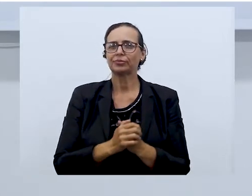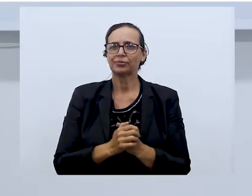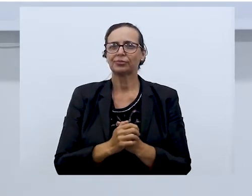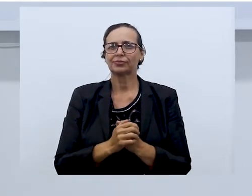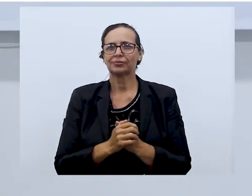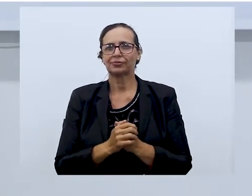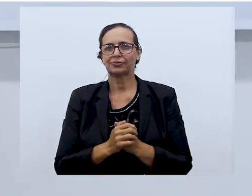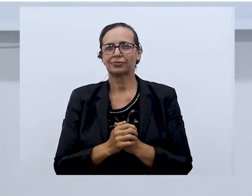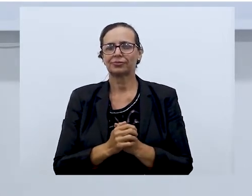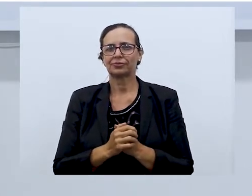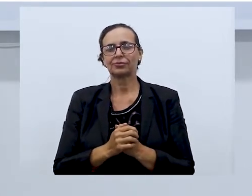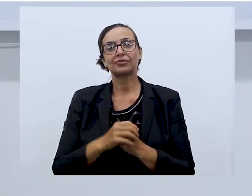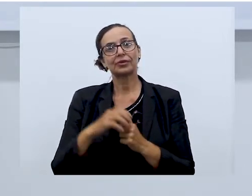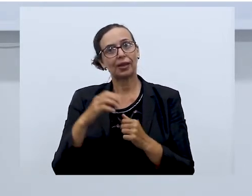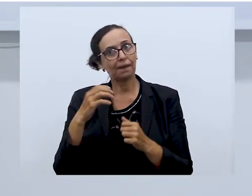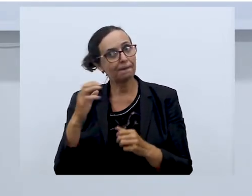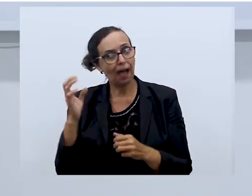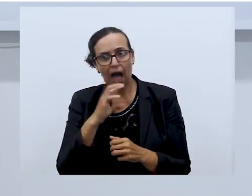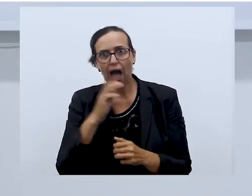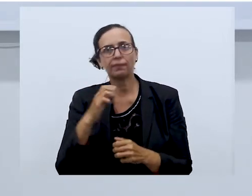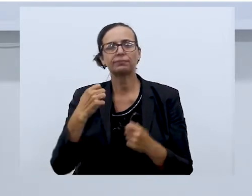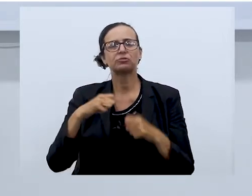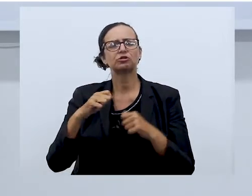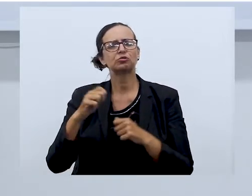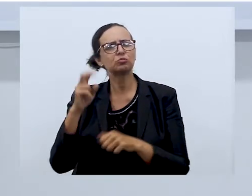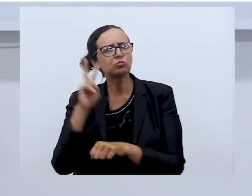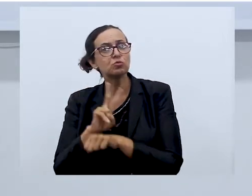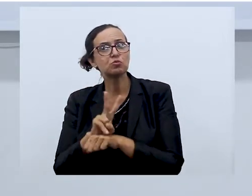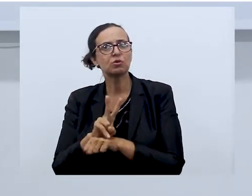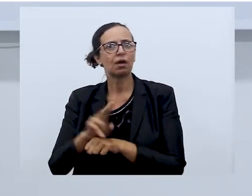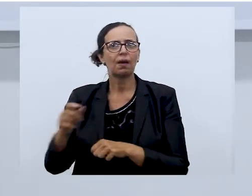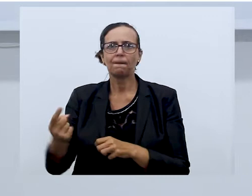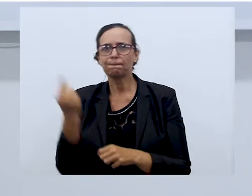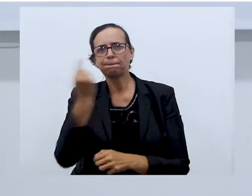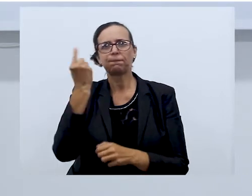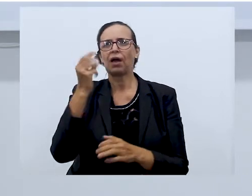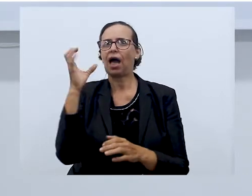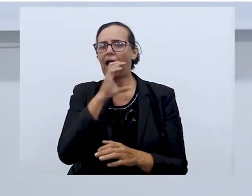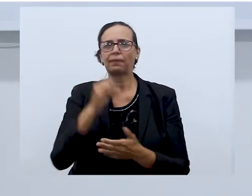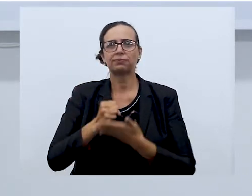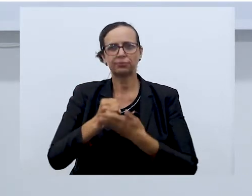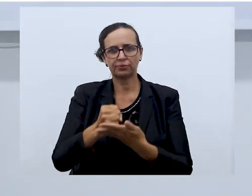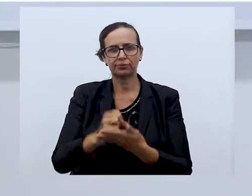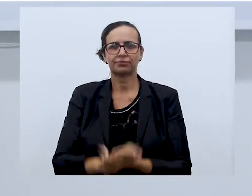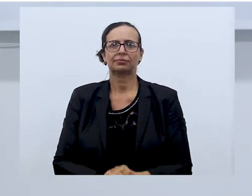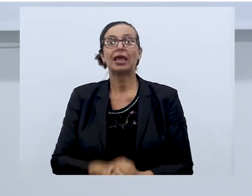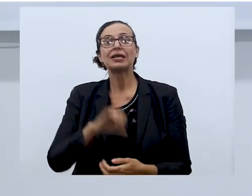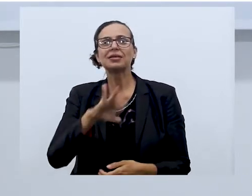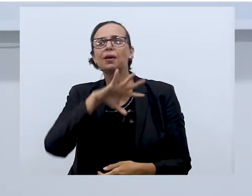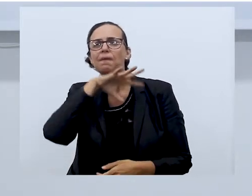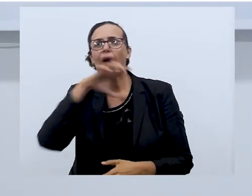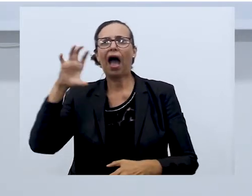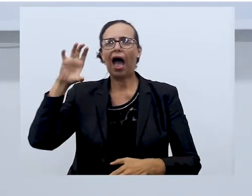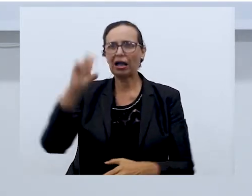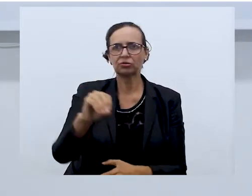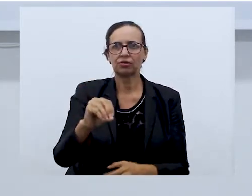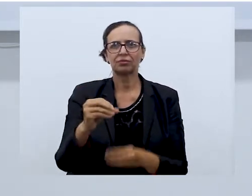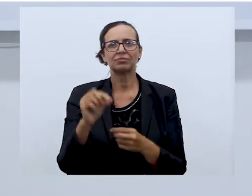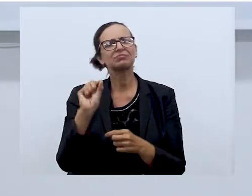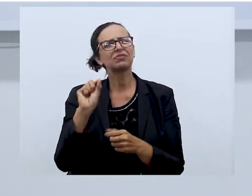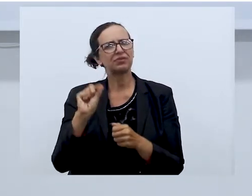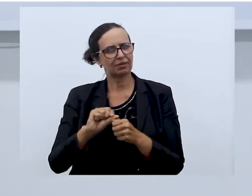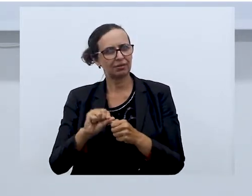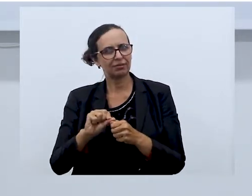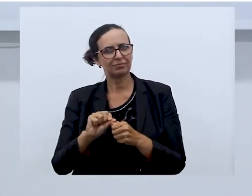queimadura nos olhos e prejudicar a visão dessa pessoa. Então, com mais rápida urgência, procurar um pronto-socorro. Em relação à mordida